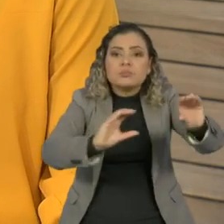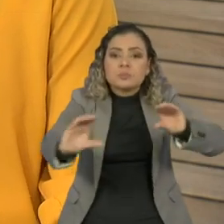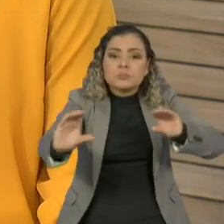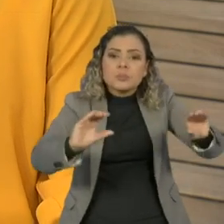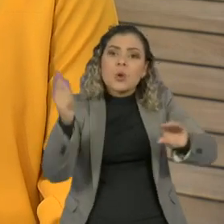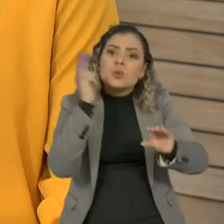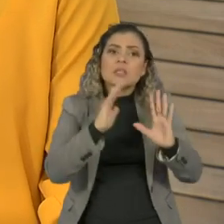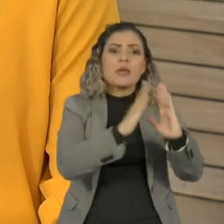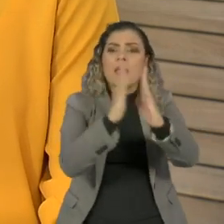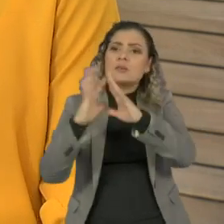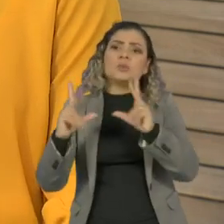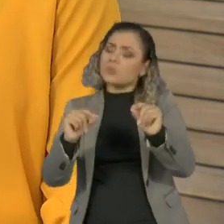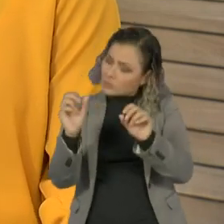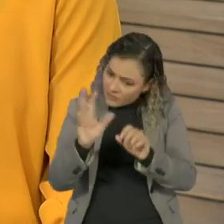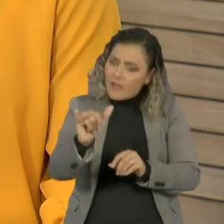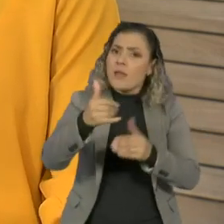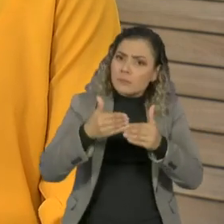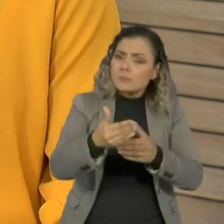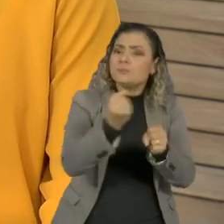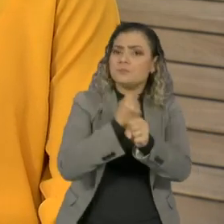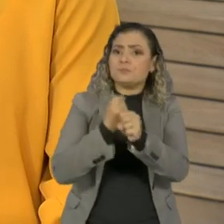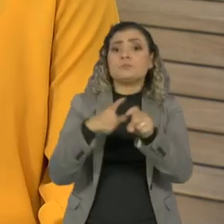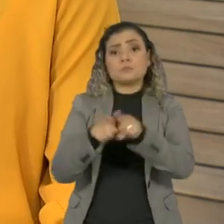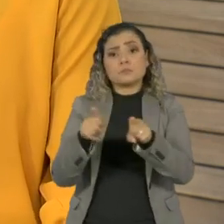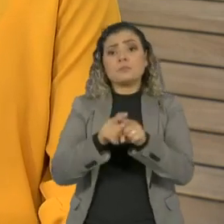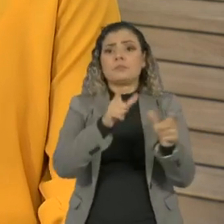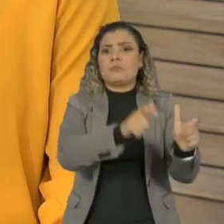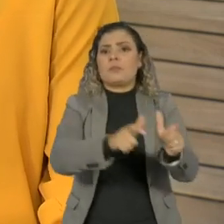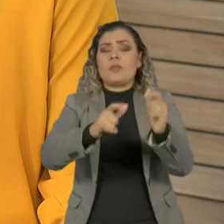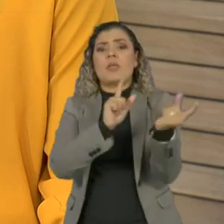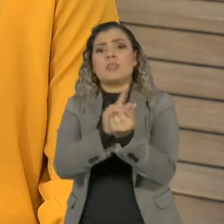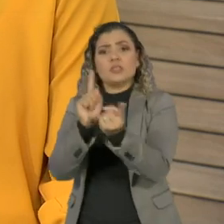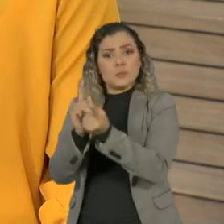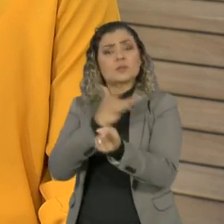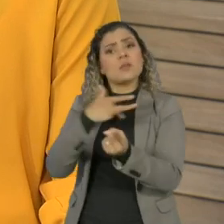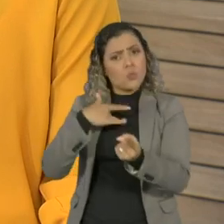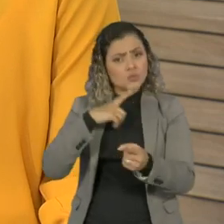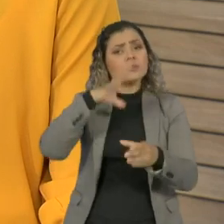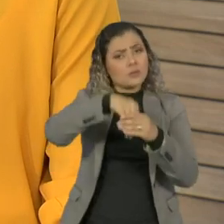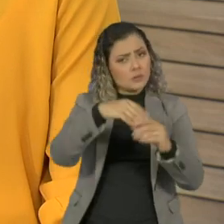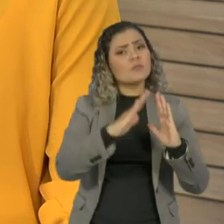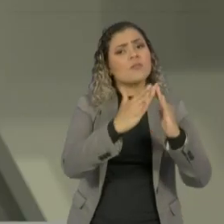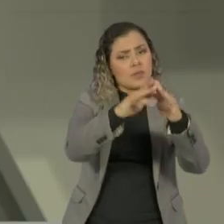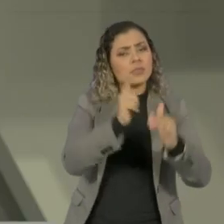unidade de pronto atendimento e unidades básicas de saúde que atendem a favela.